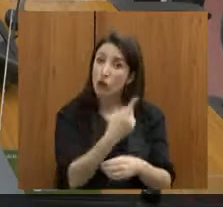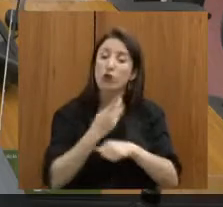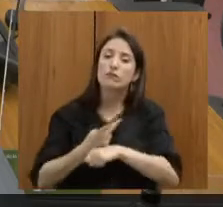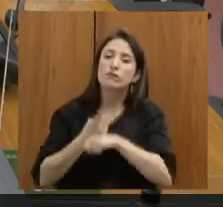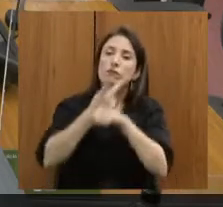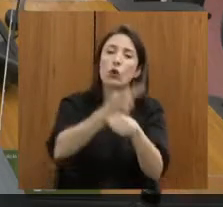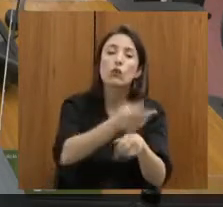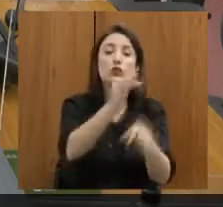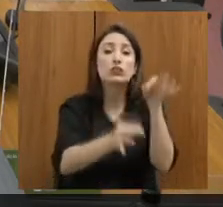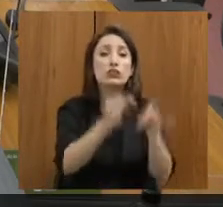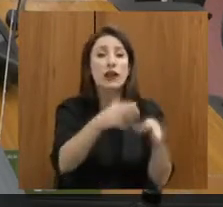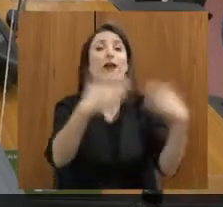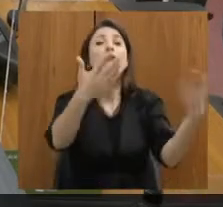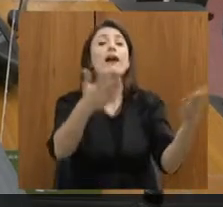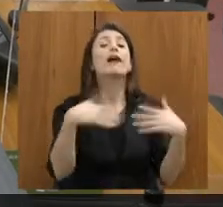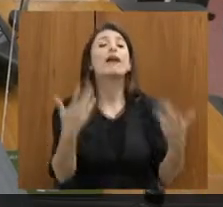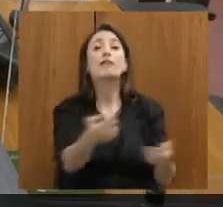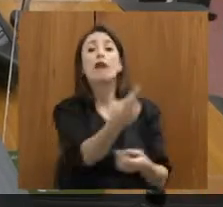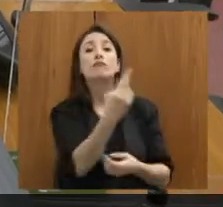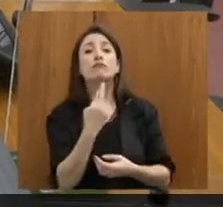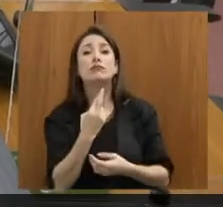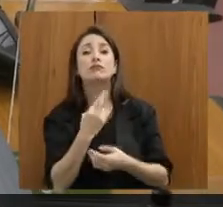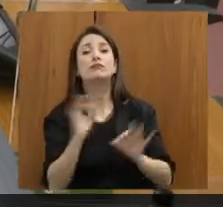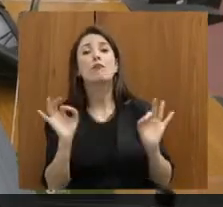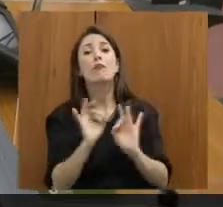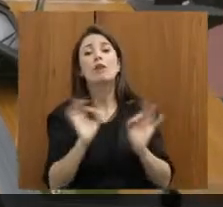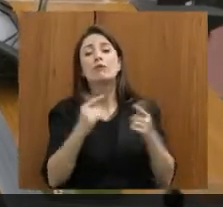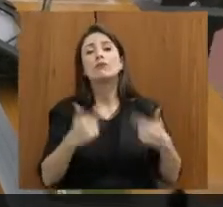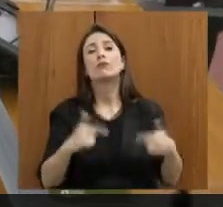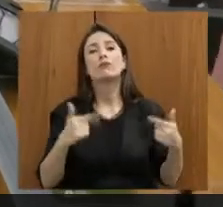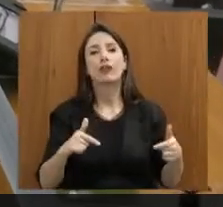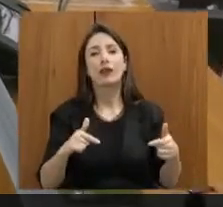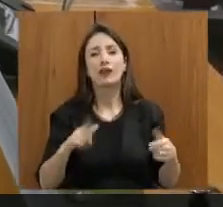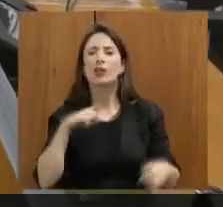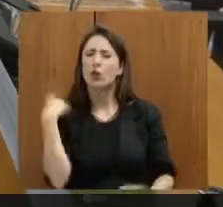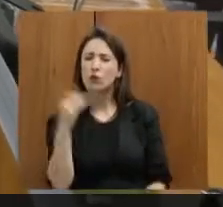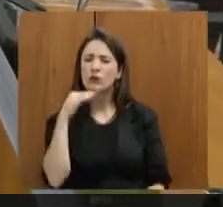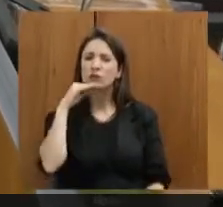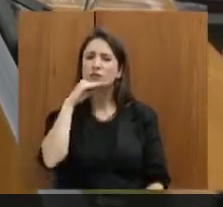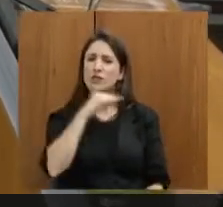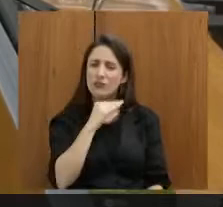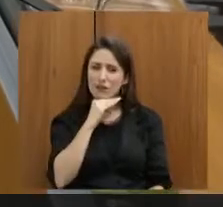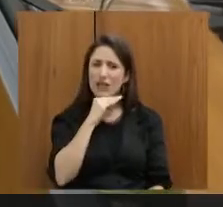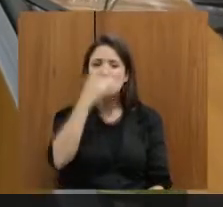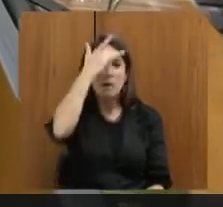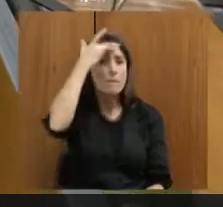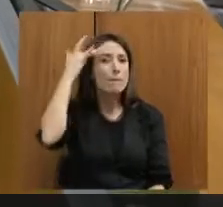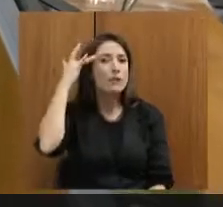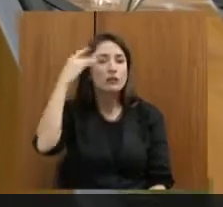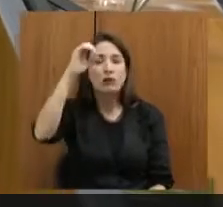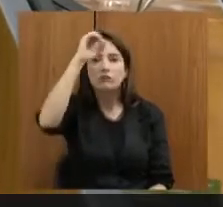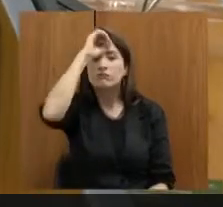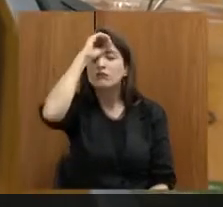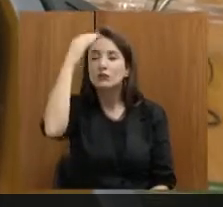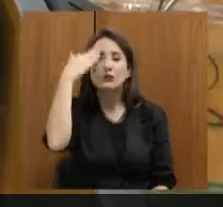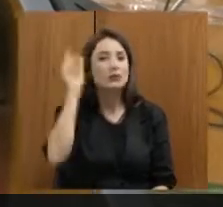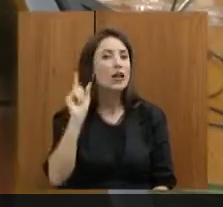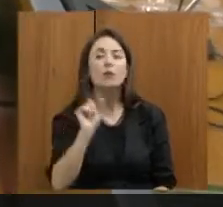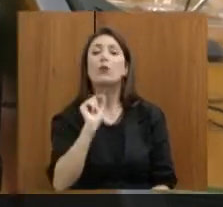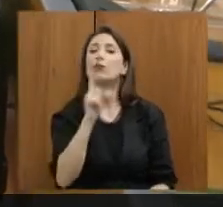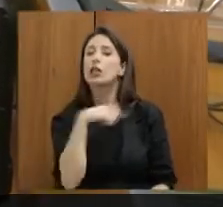de forma muito respeitosa que as pessoas também desconhece do que que nós somos falando